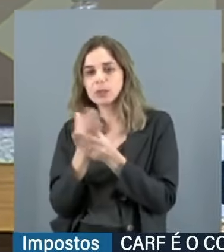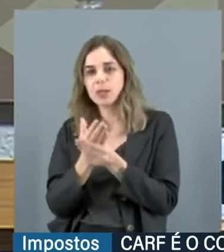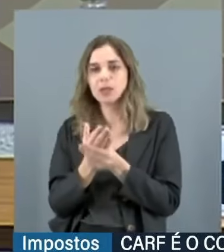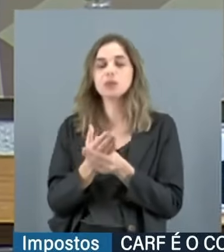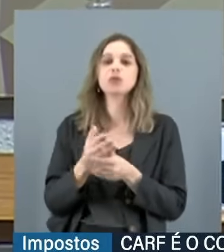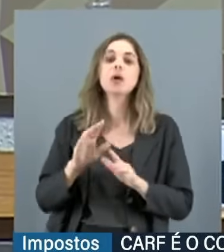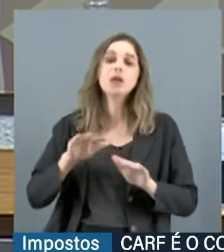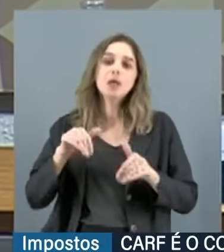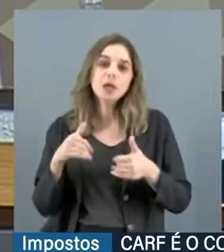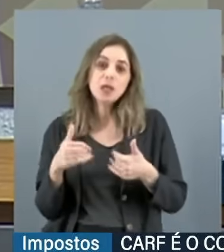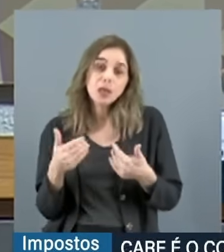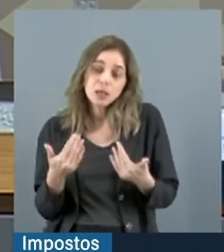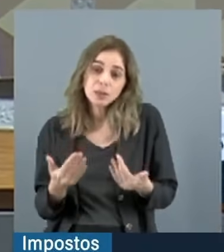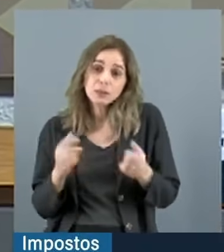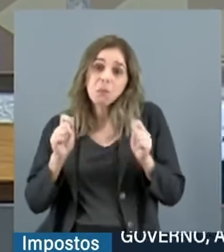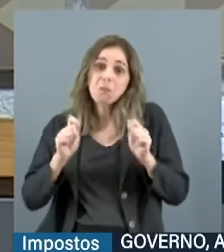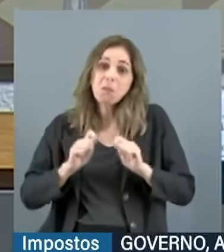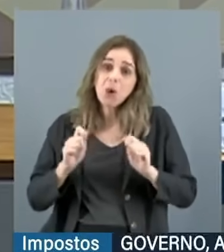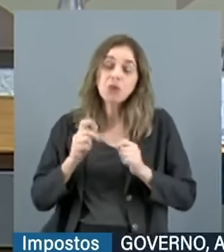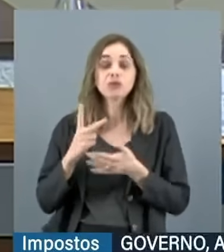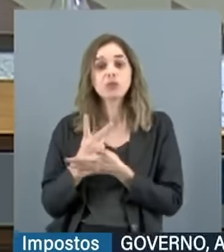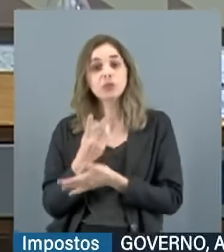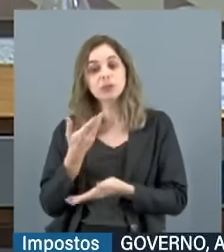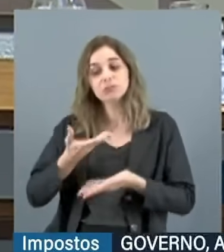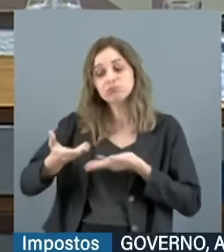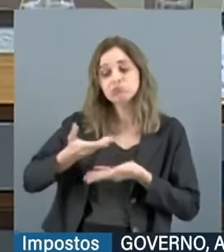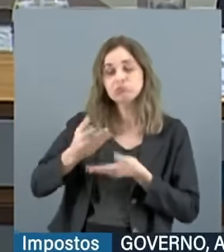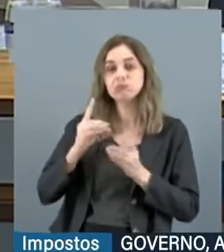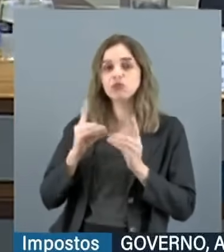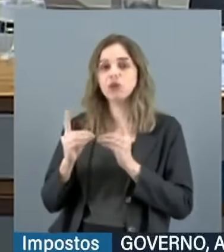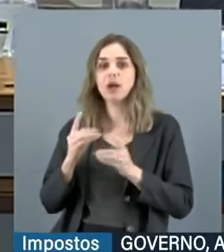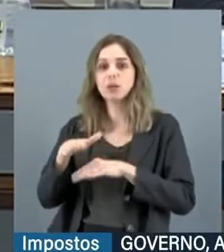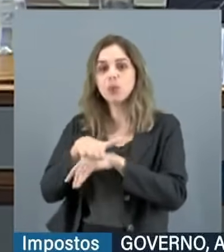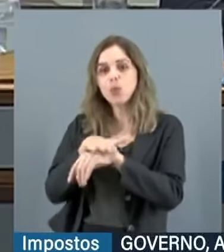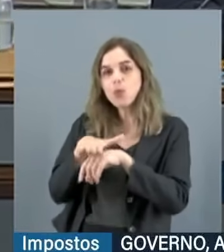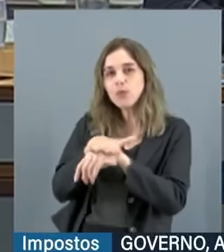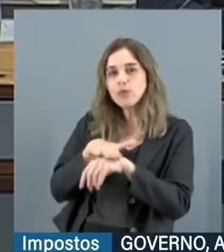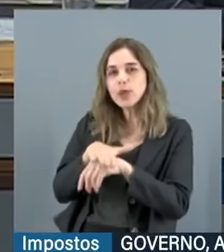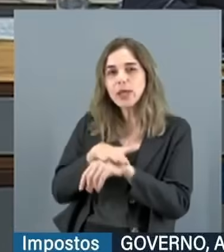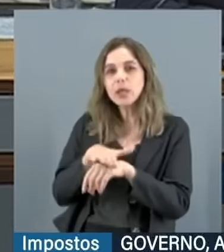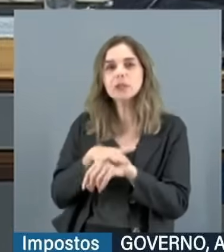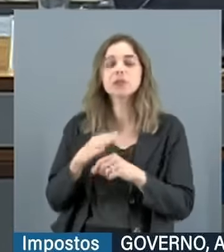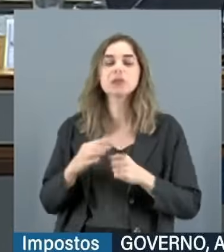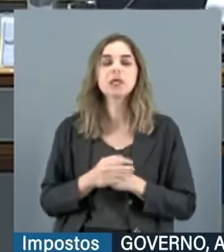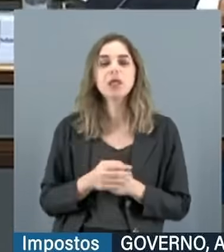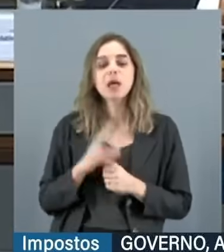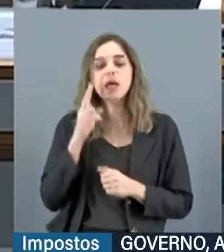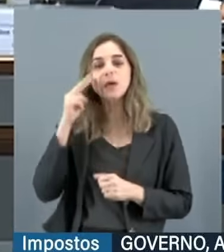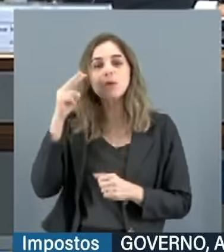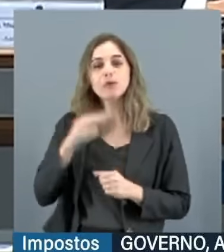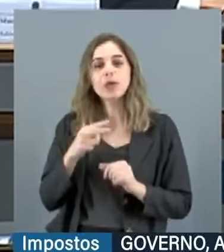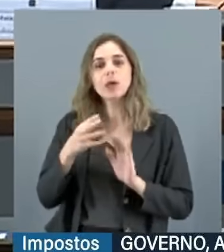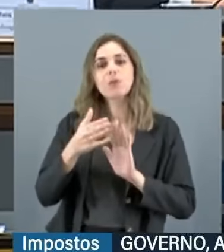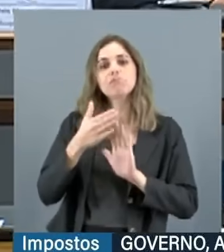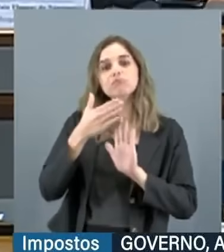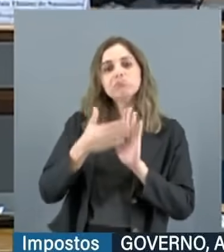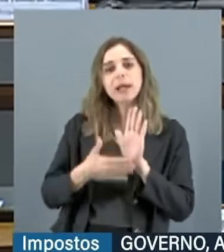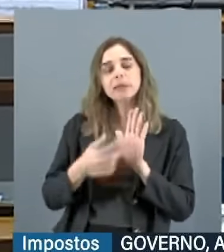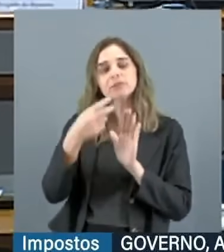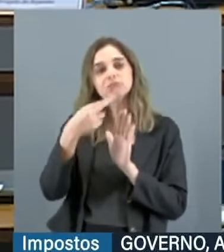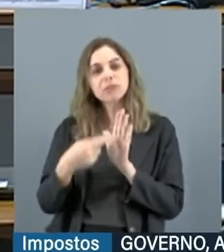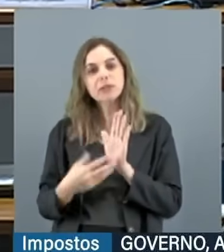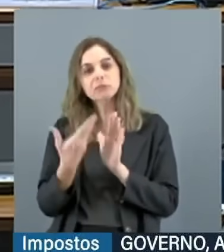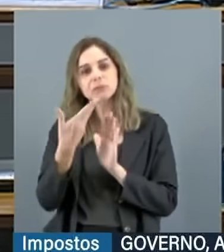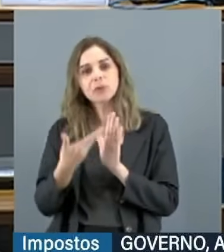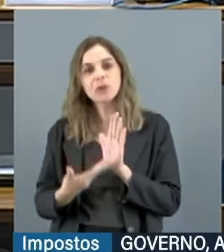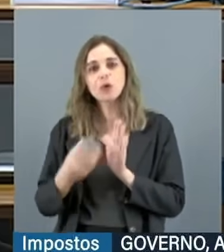com a advocacia do Senado, a gente ter esse diálogo, eu ter acesso ao parecer que trata desse tema aqui internamente.